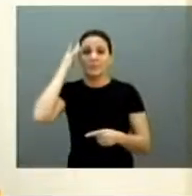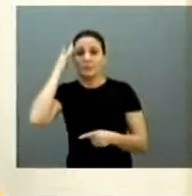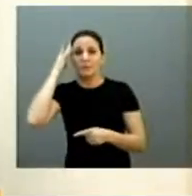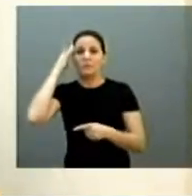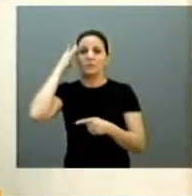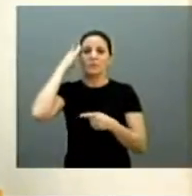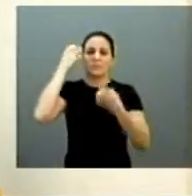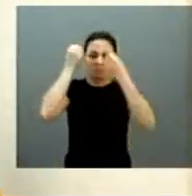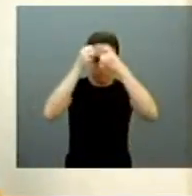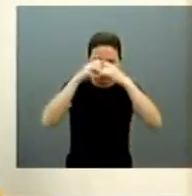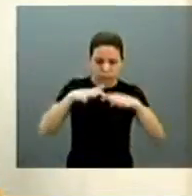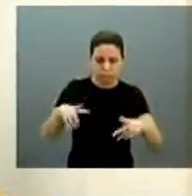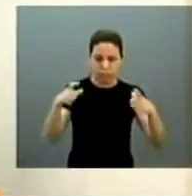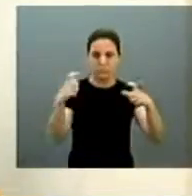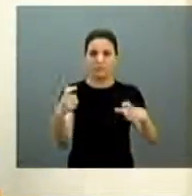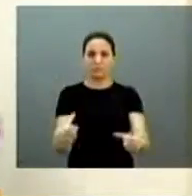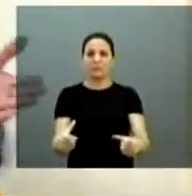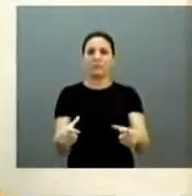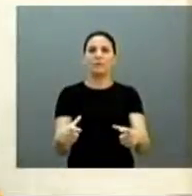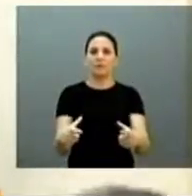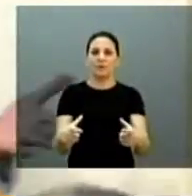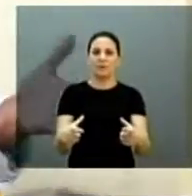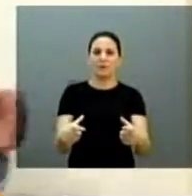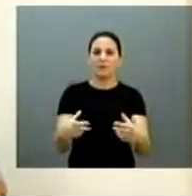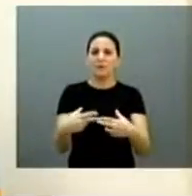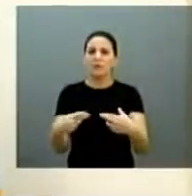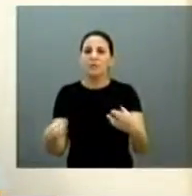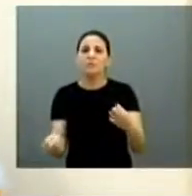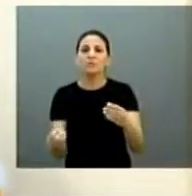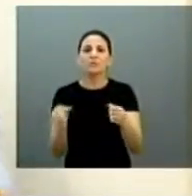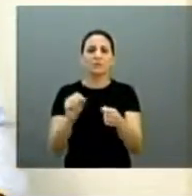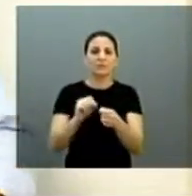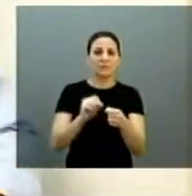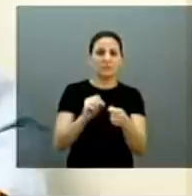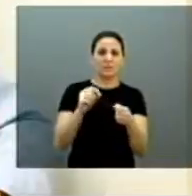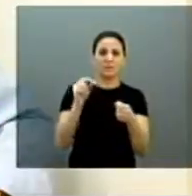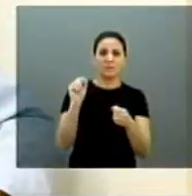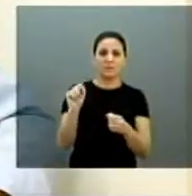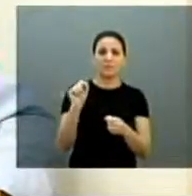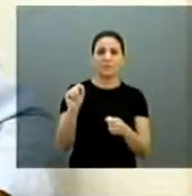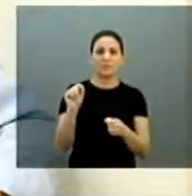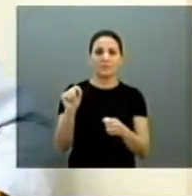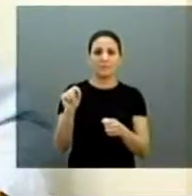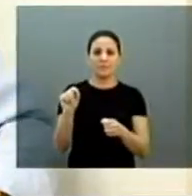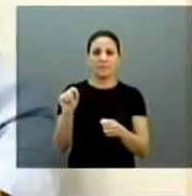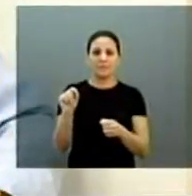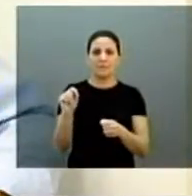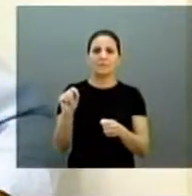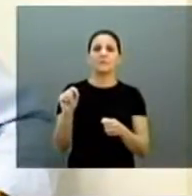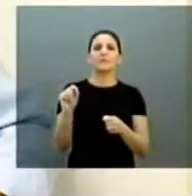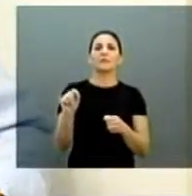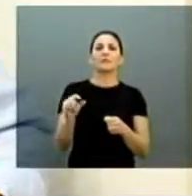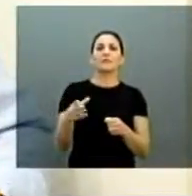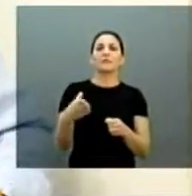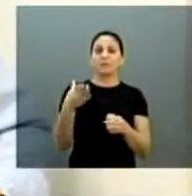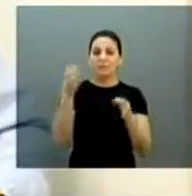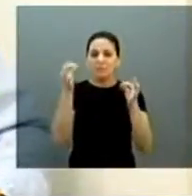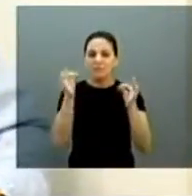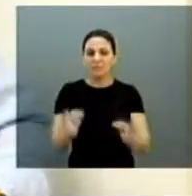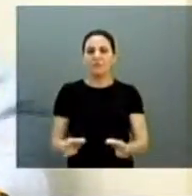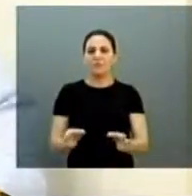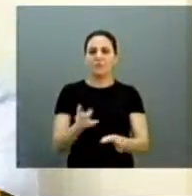o espaço. Que ação que está fazendo? Nenhuma. É aquilo que... Você tem toda a razão,